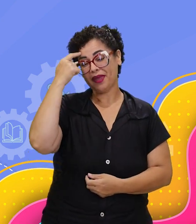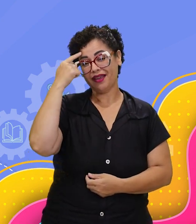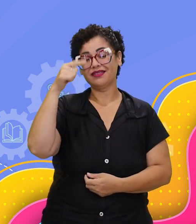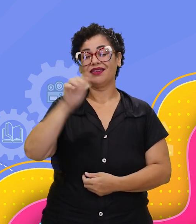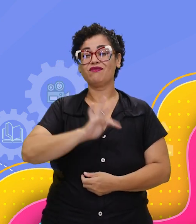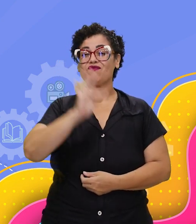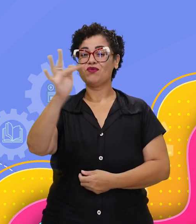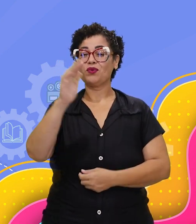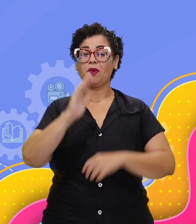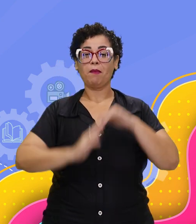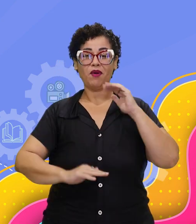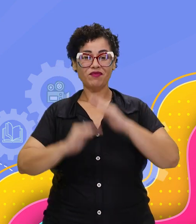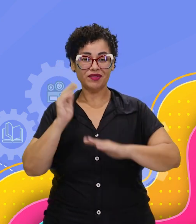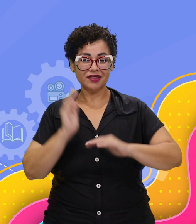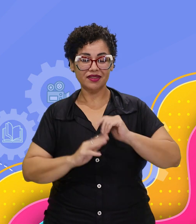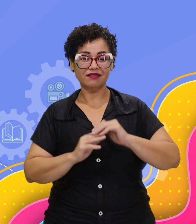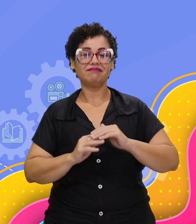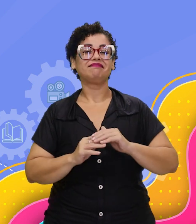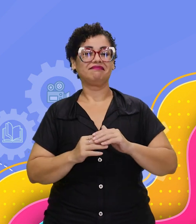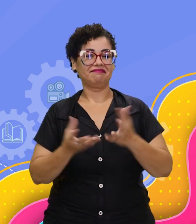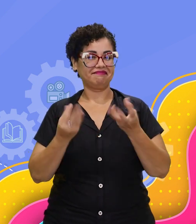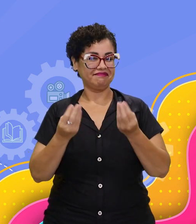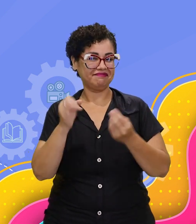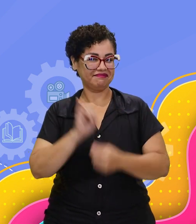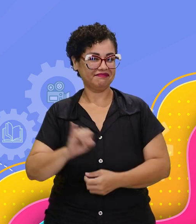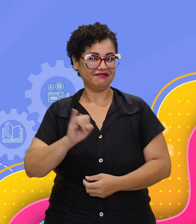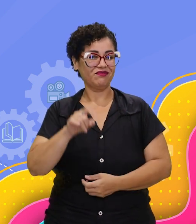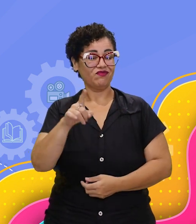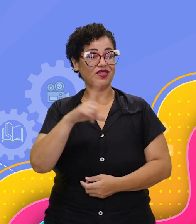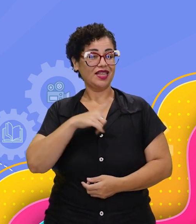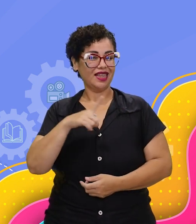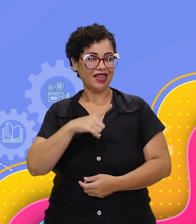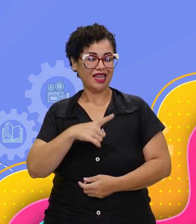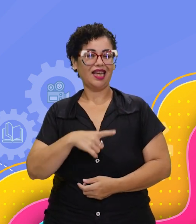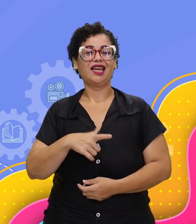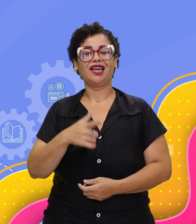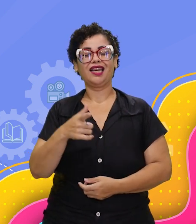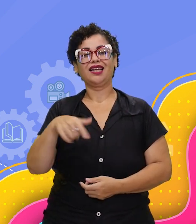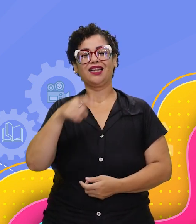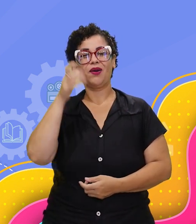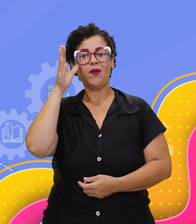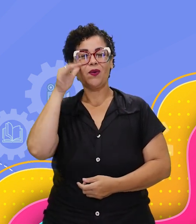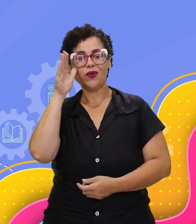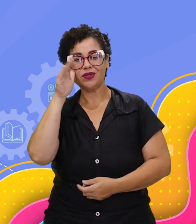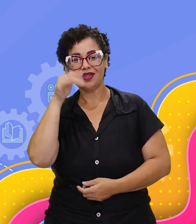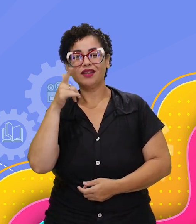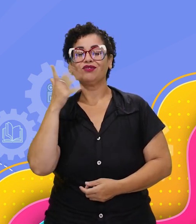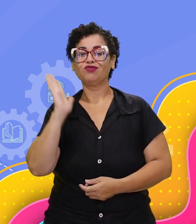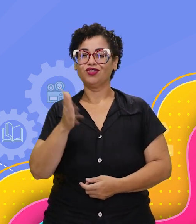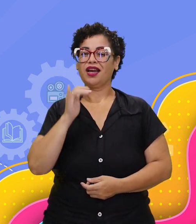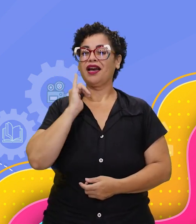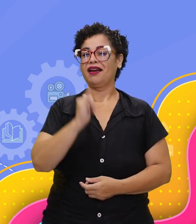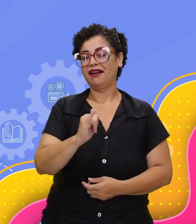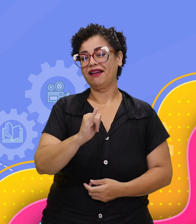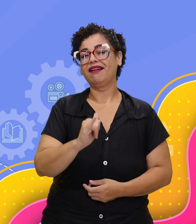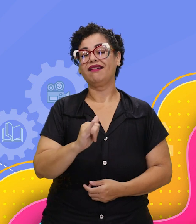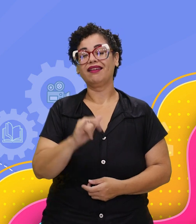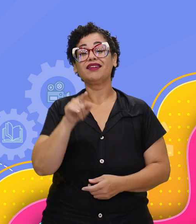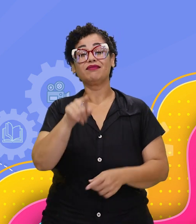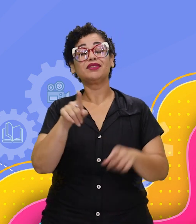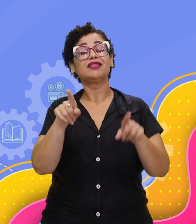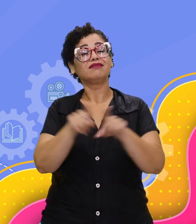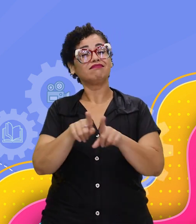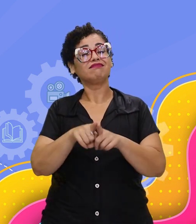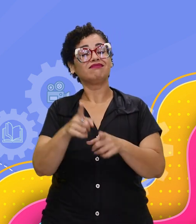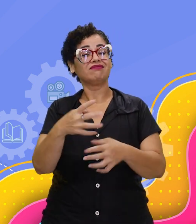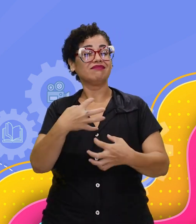você pensa em seguir essa profissão, é muito importante que você tenha, além da pitada de curiosidade que eu já mencionei,